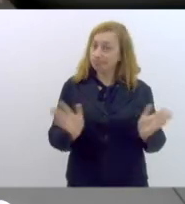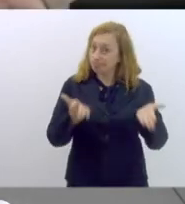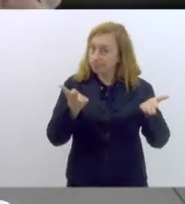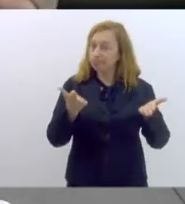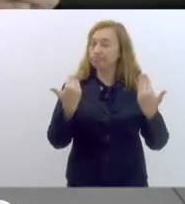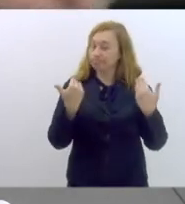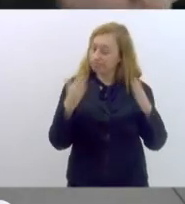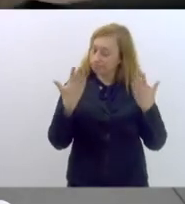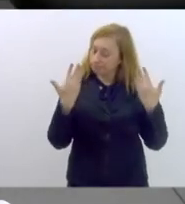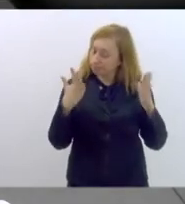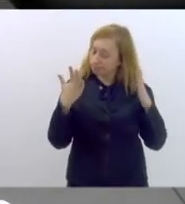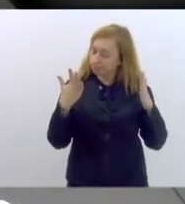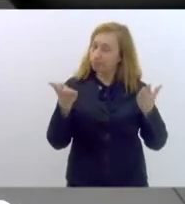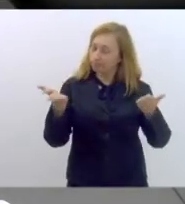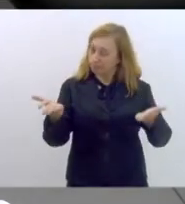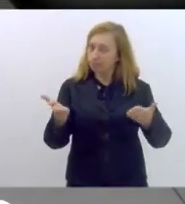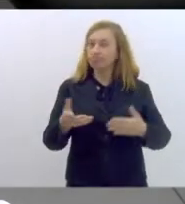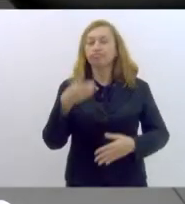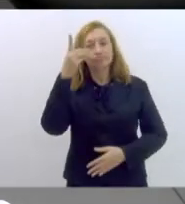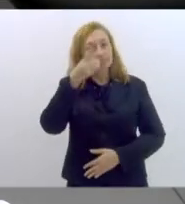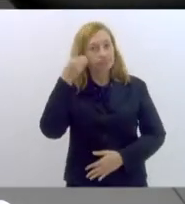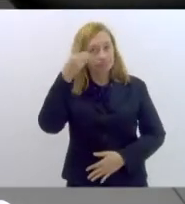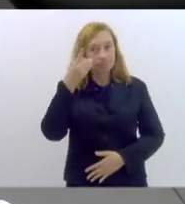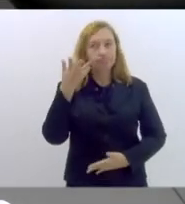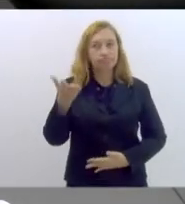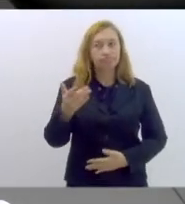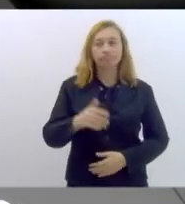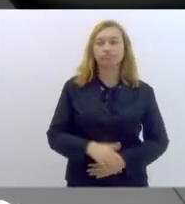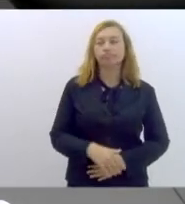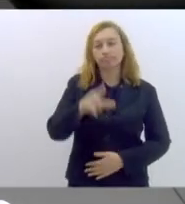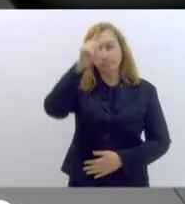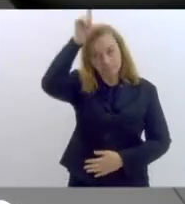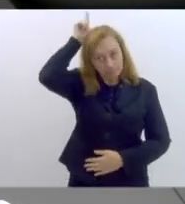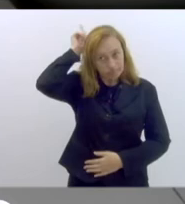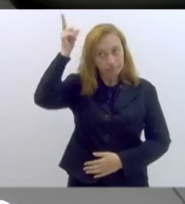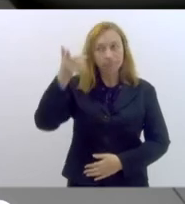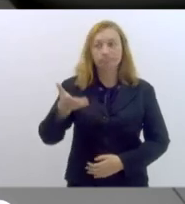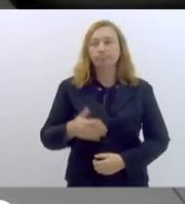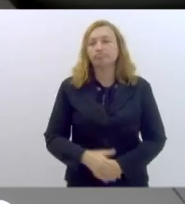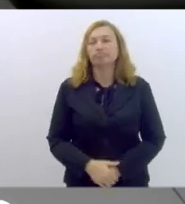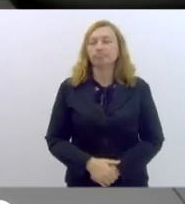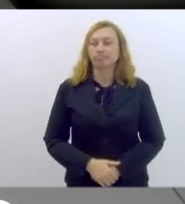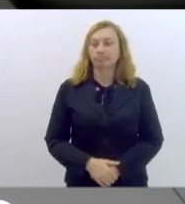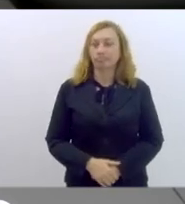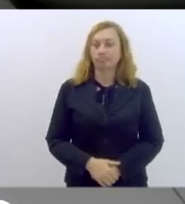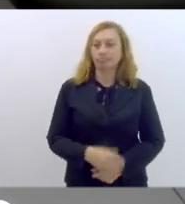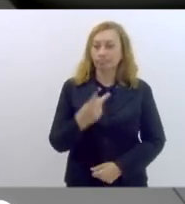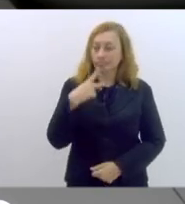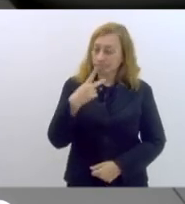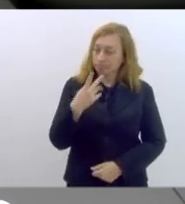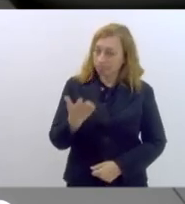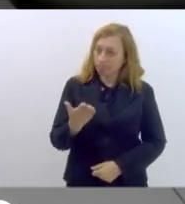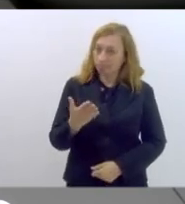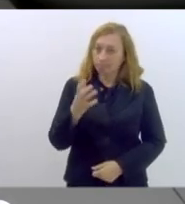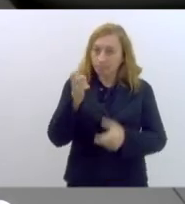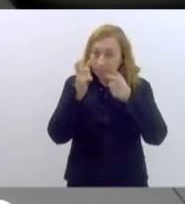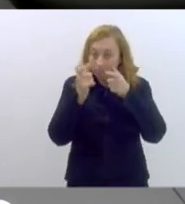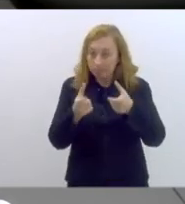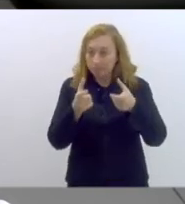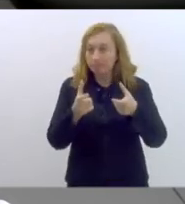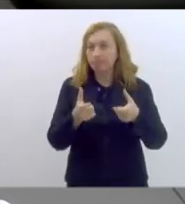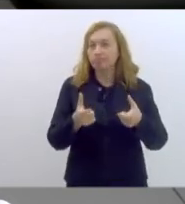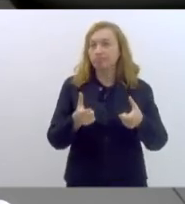iniciativa, esse gancho que o deputado Luiz Paulo aqui fez para chamar atenção para